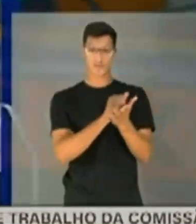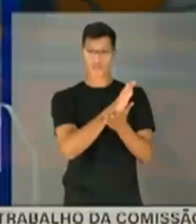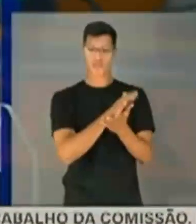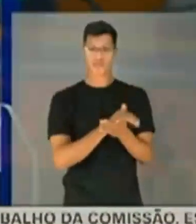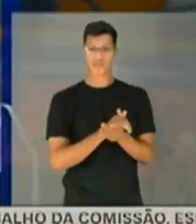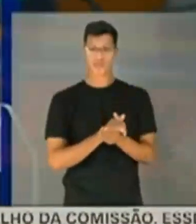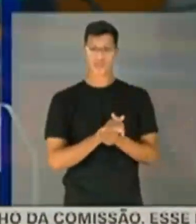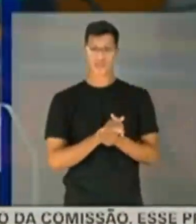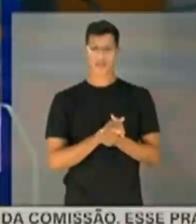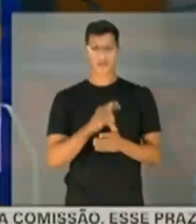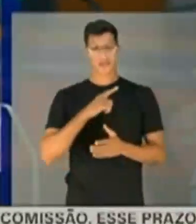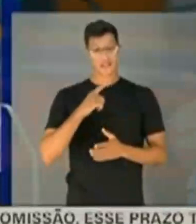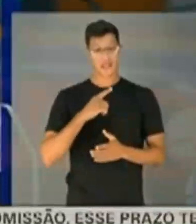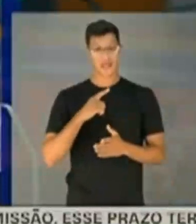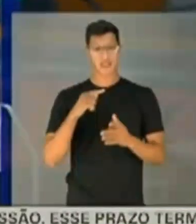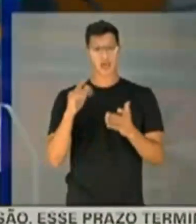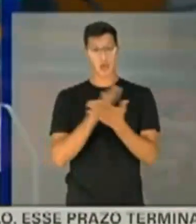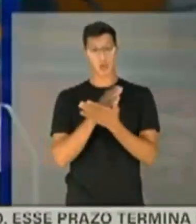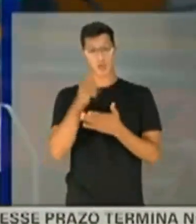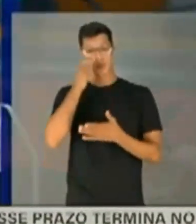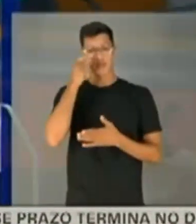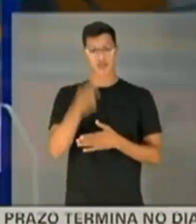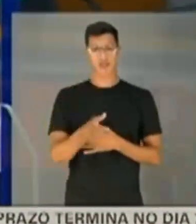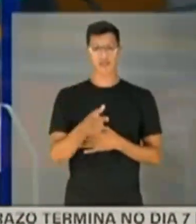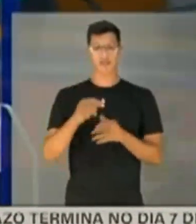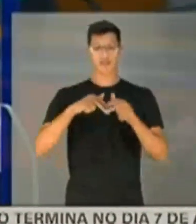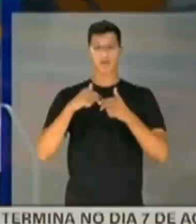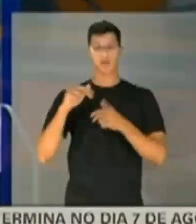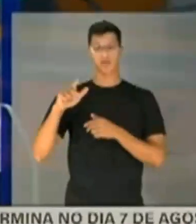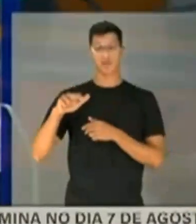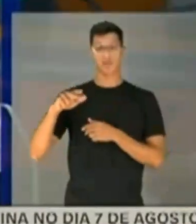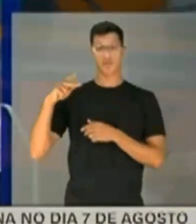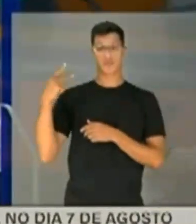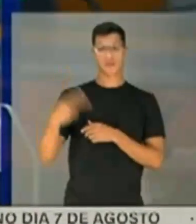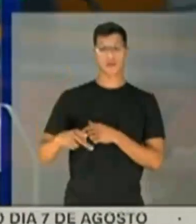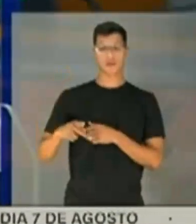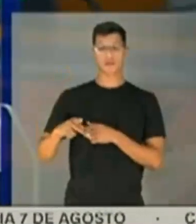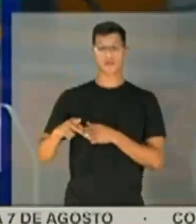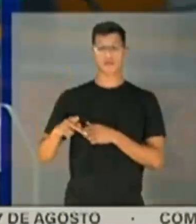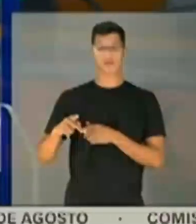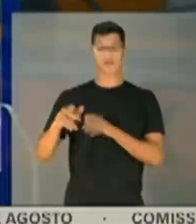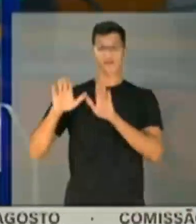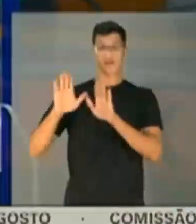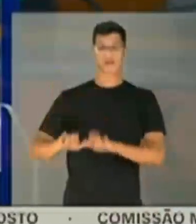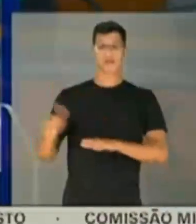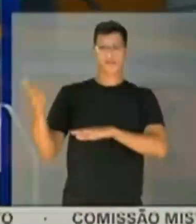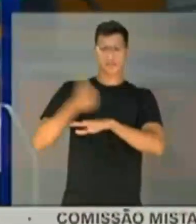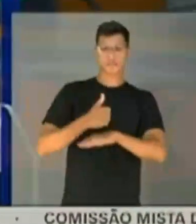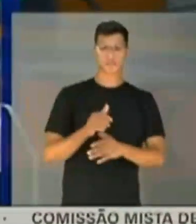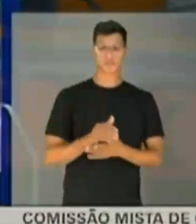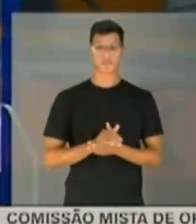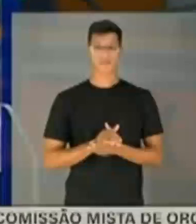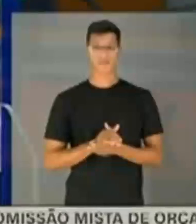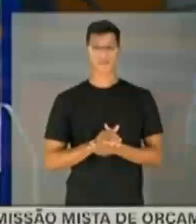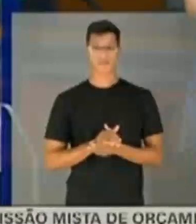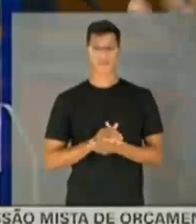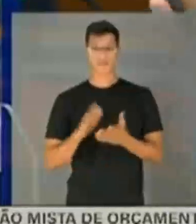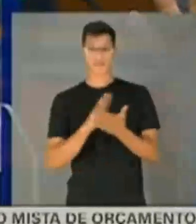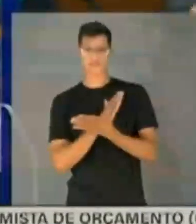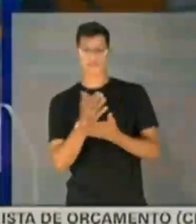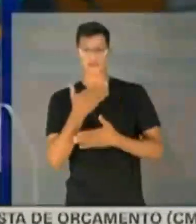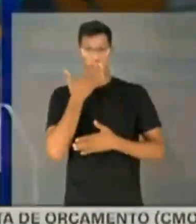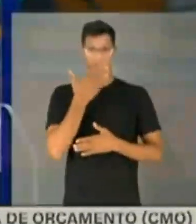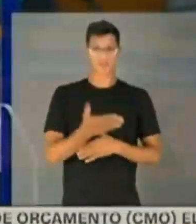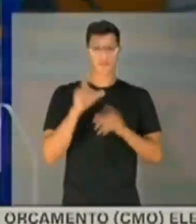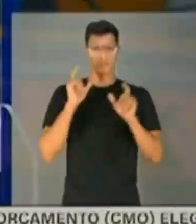exoneração, tem algum interesse no caso do irmão dele ficar no seu lugar? De alguma